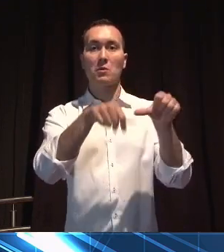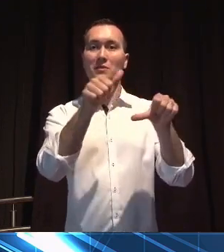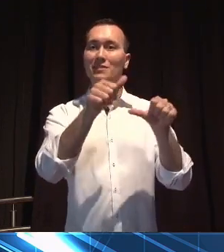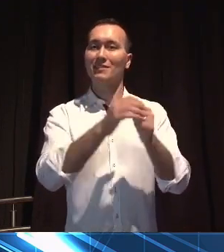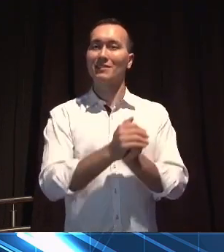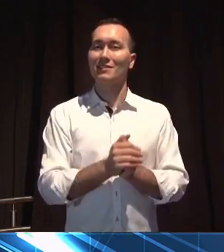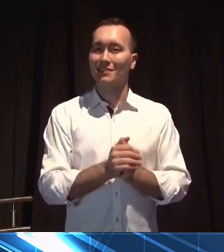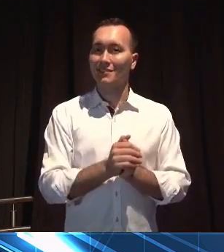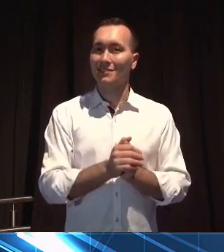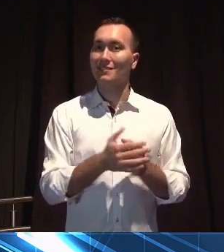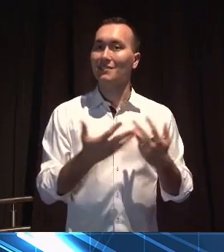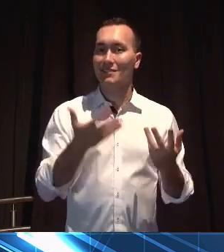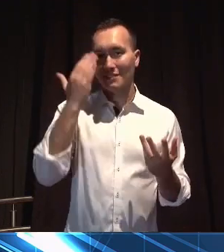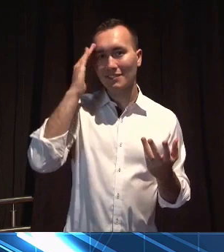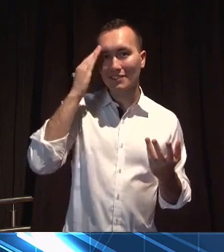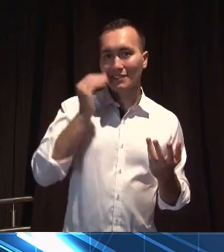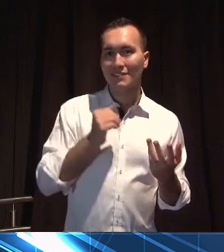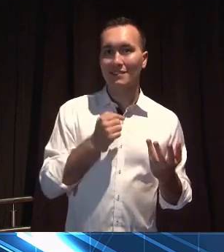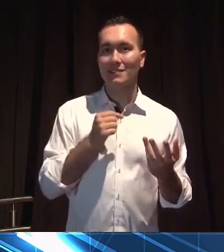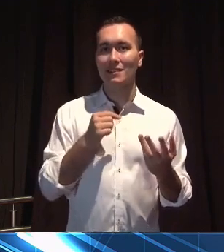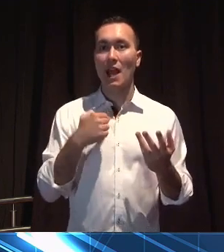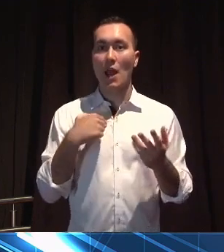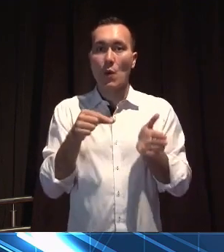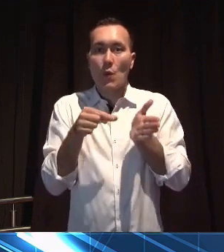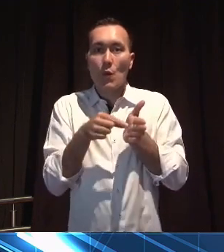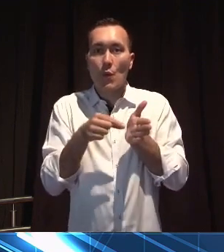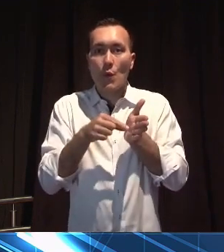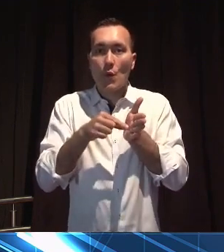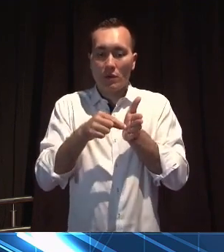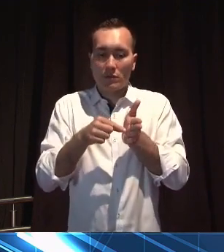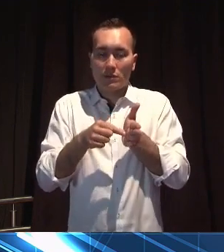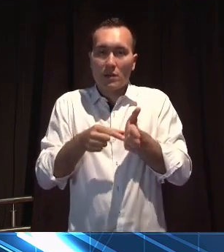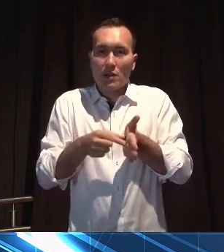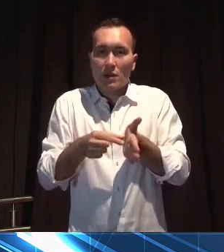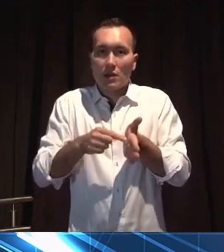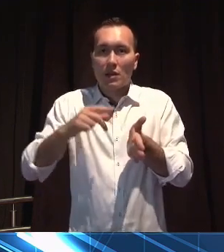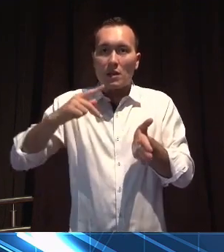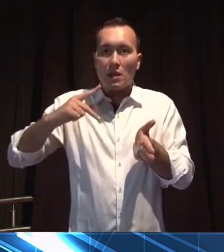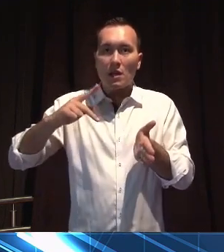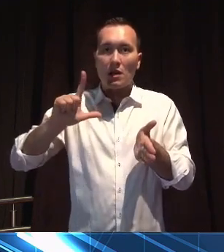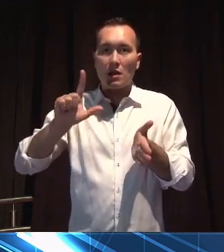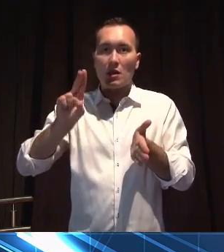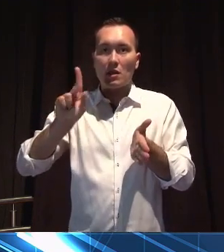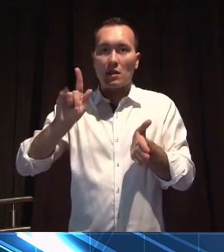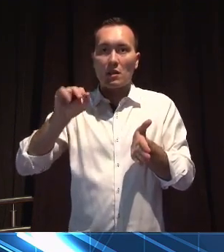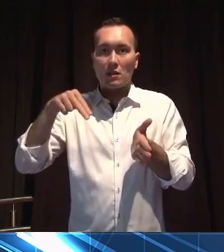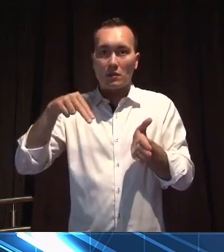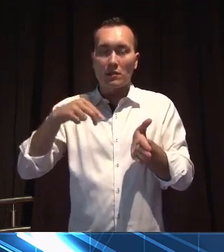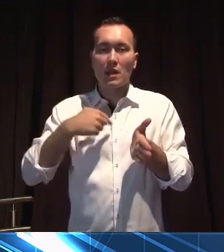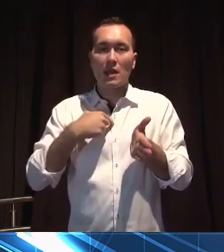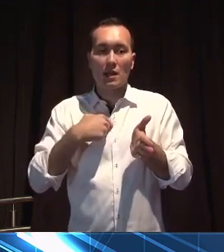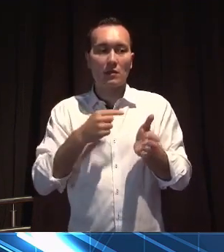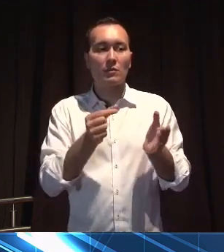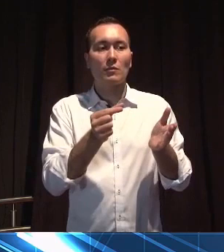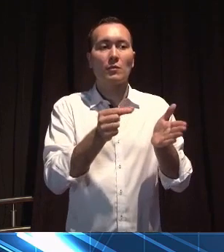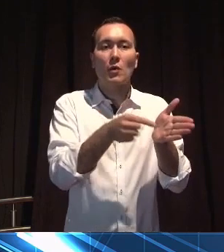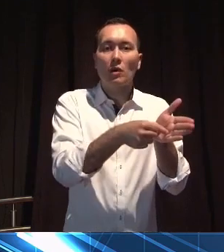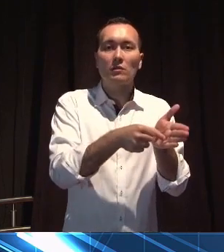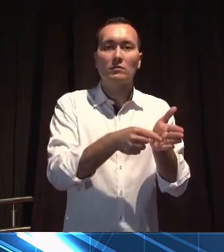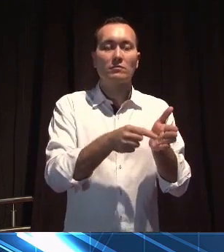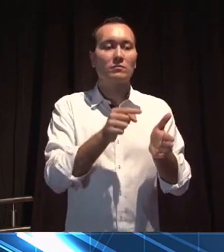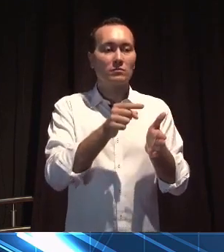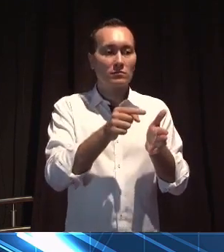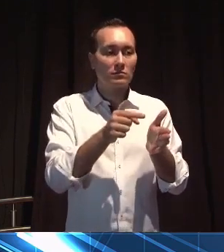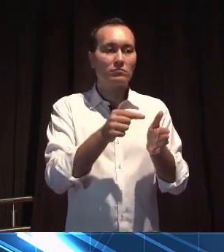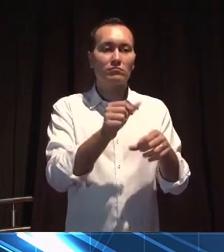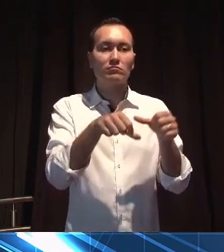coloco esse estilo aí todo sublinhado e tudo mais beleza então como é que funciona isso no mundo Java Você tem uma ideia do service aqui numa